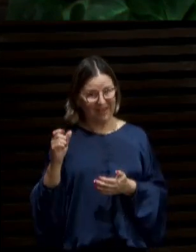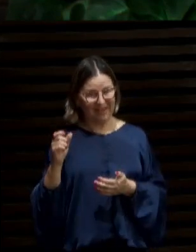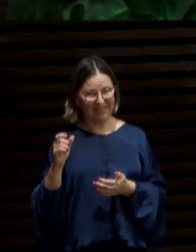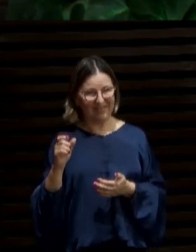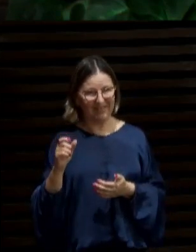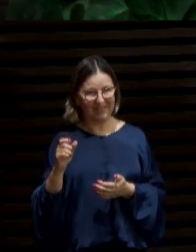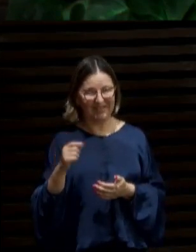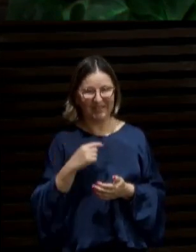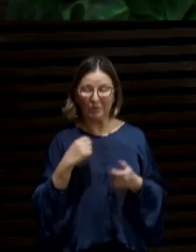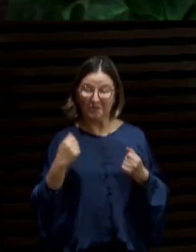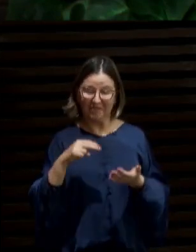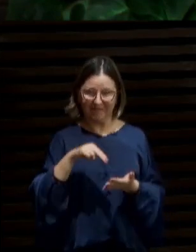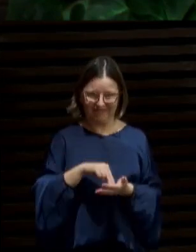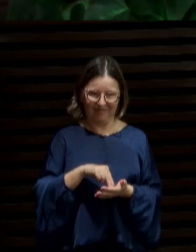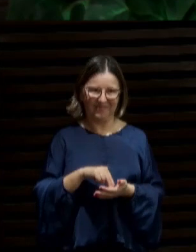ela,